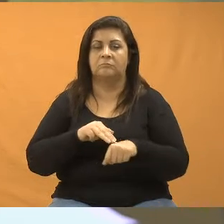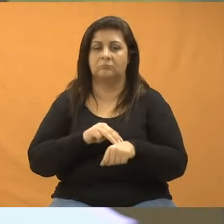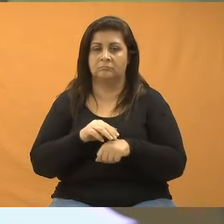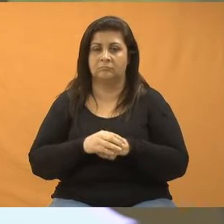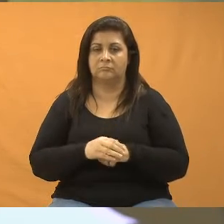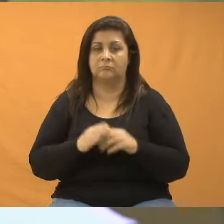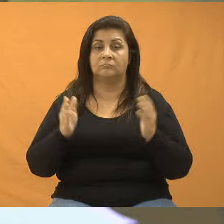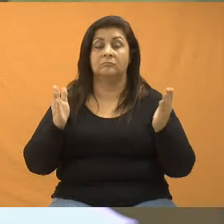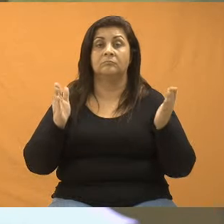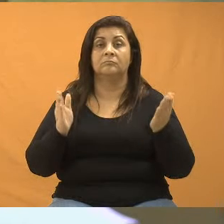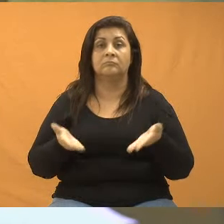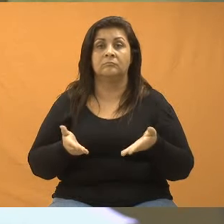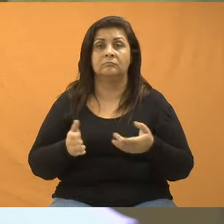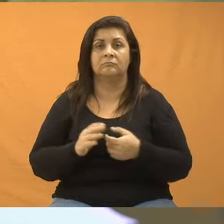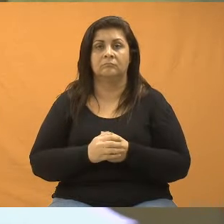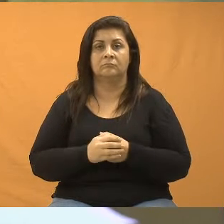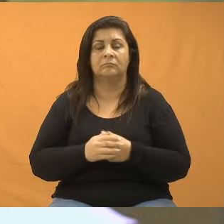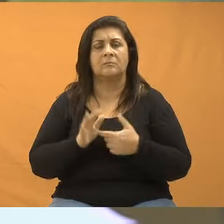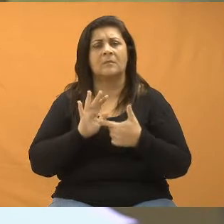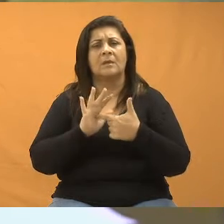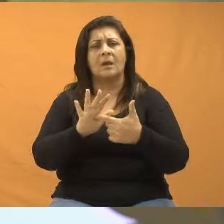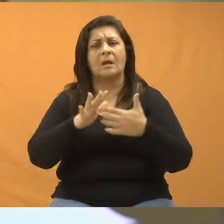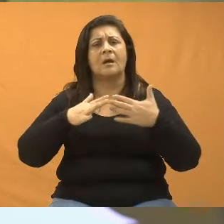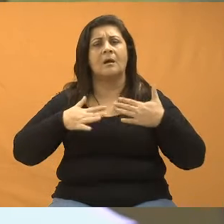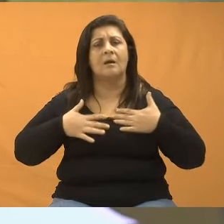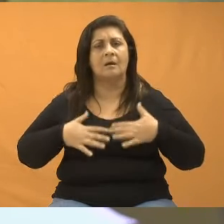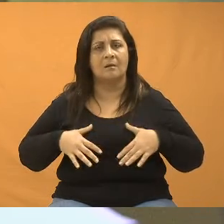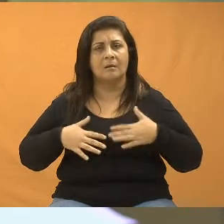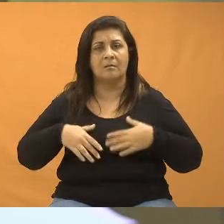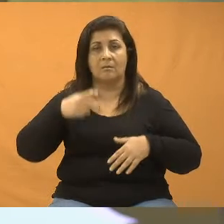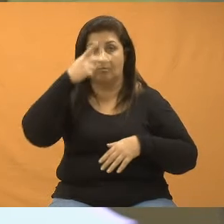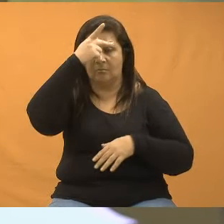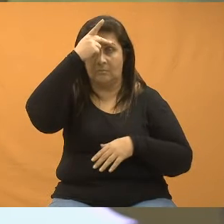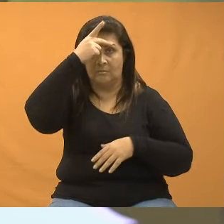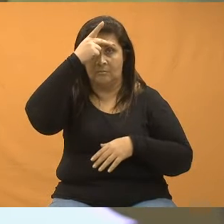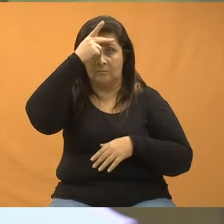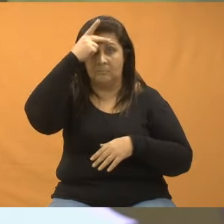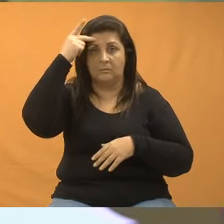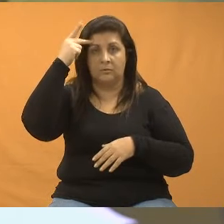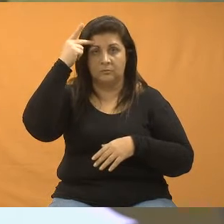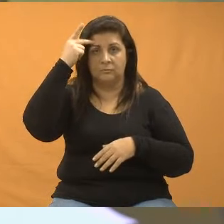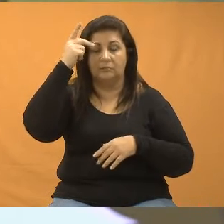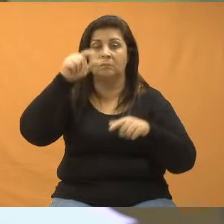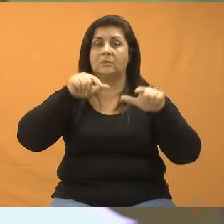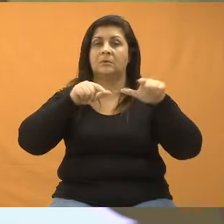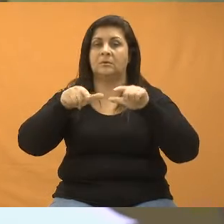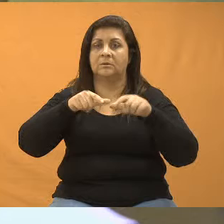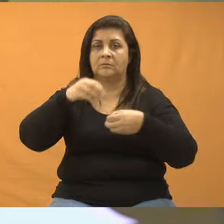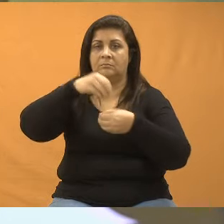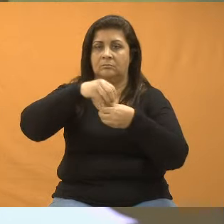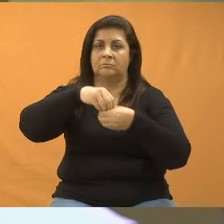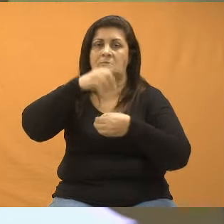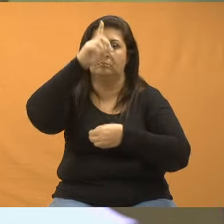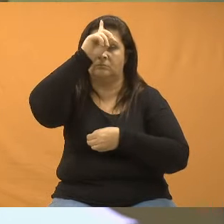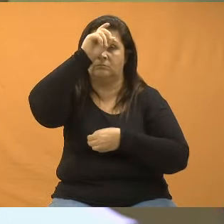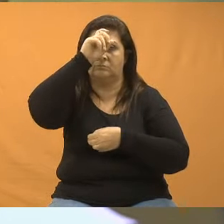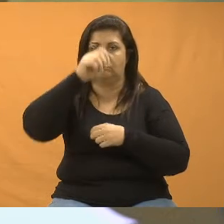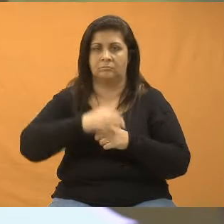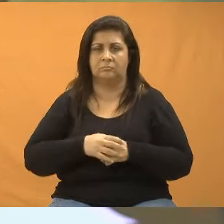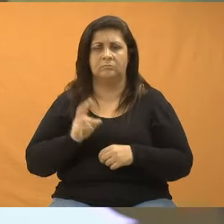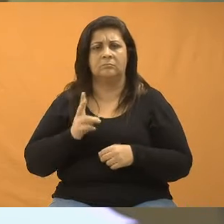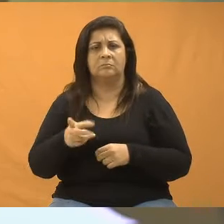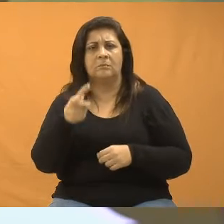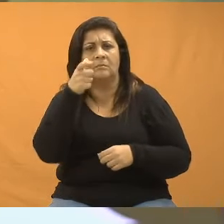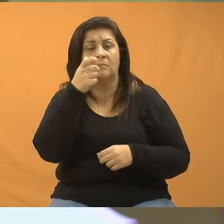aqui hoje, para passar uma tranquilidade para os funcionários da Santa Casa. Porque, lógico, que a gente sempre vai visar um